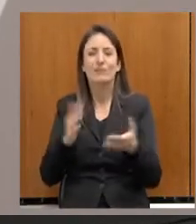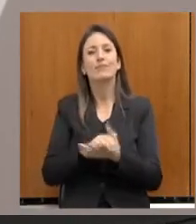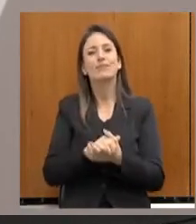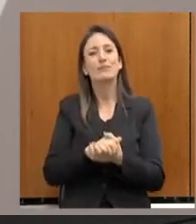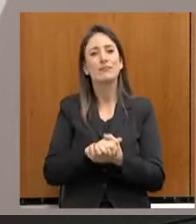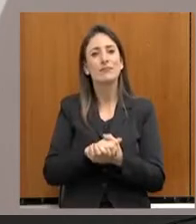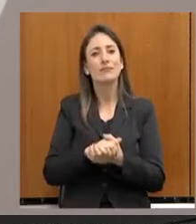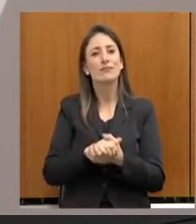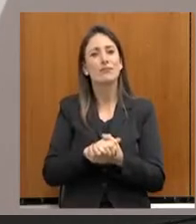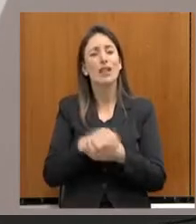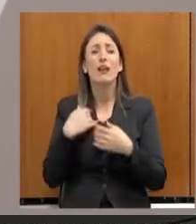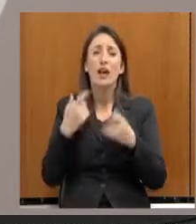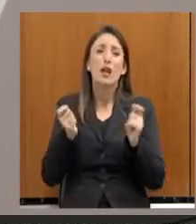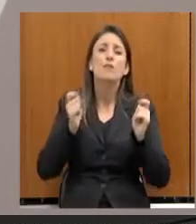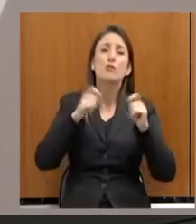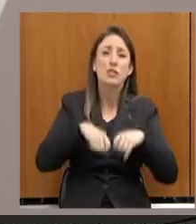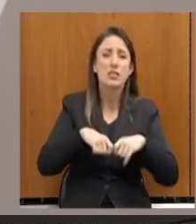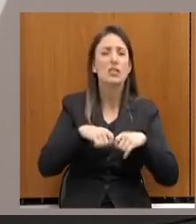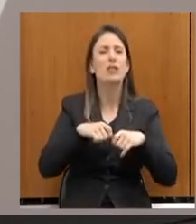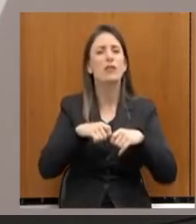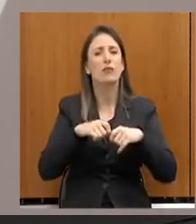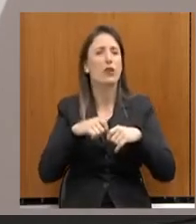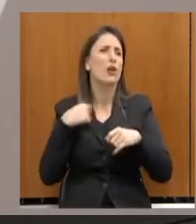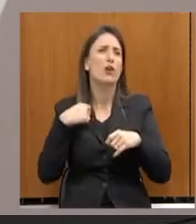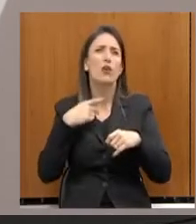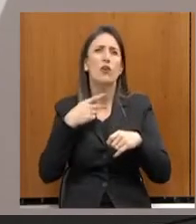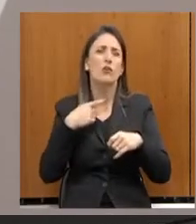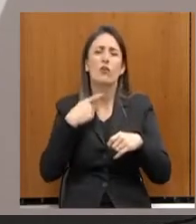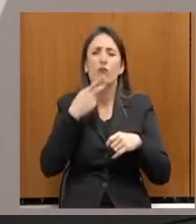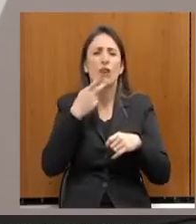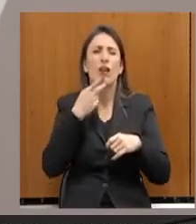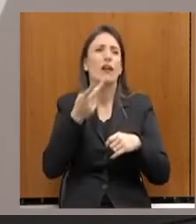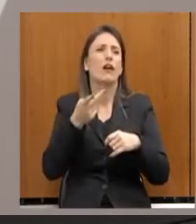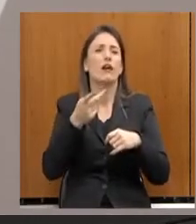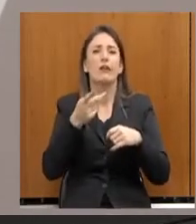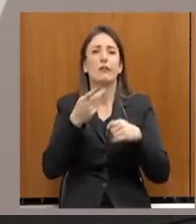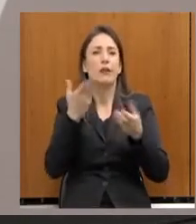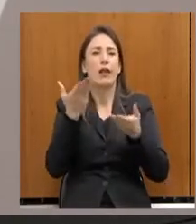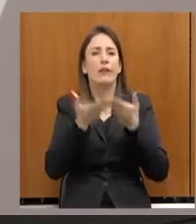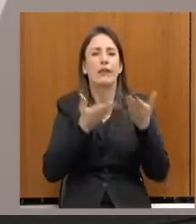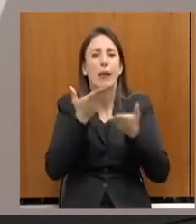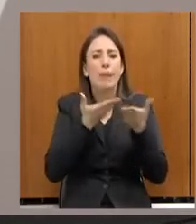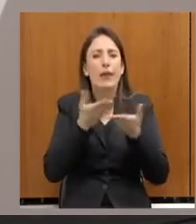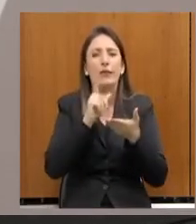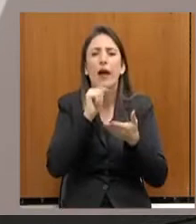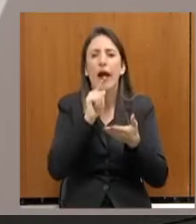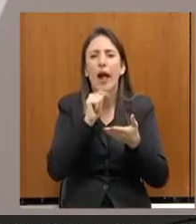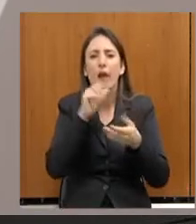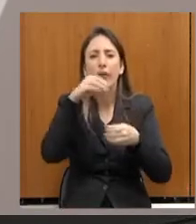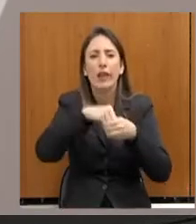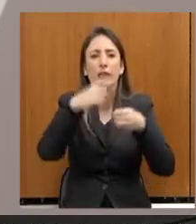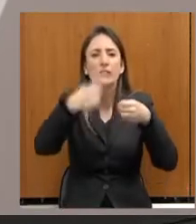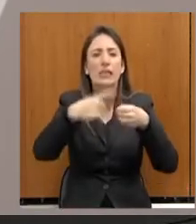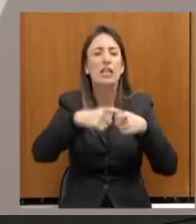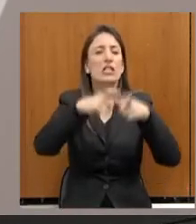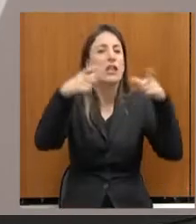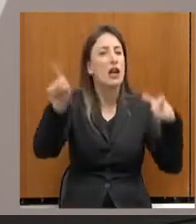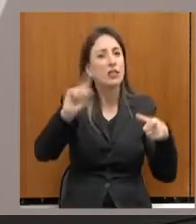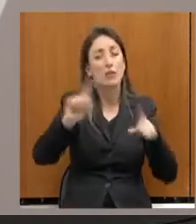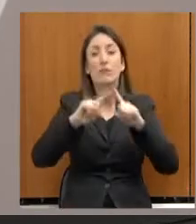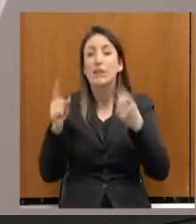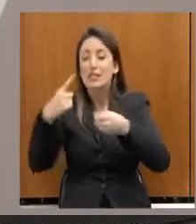possível não vamos falar que tá Tá cidades grandes nas cidades pequenas lá ele vai tu vai lá em São Paulo e até a cidade de Franca